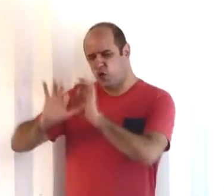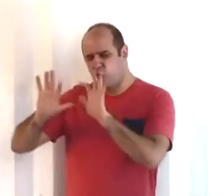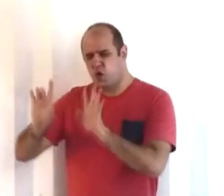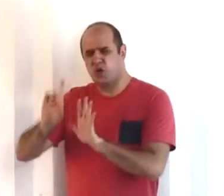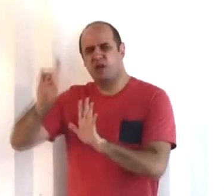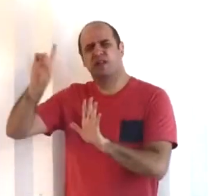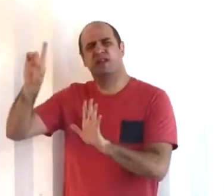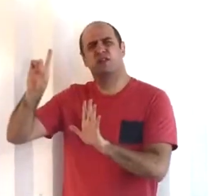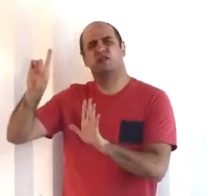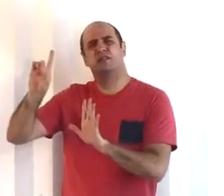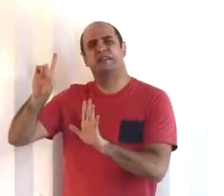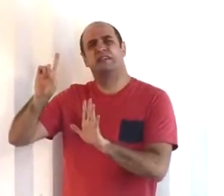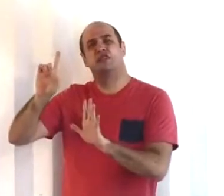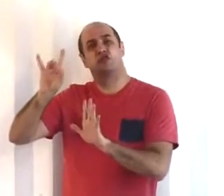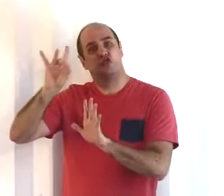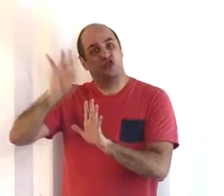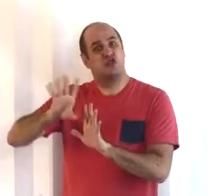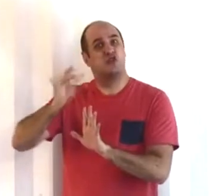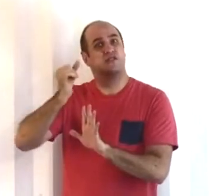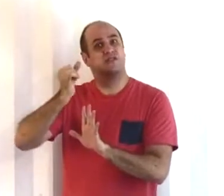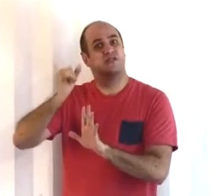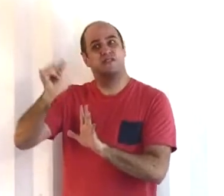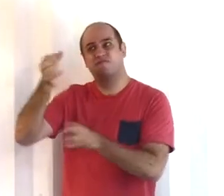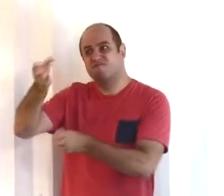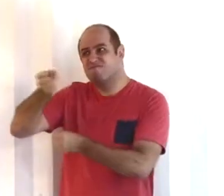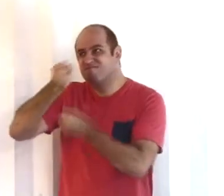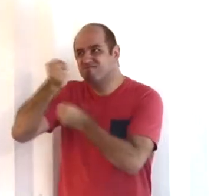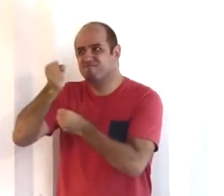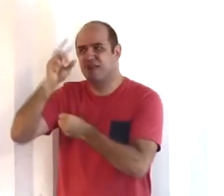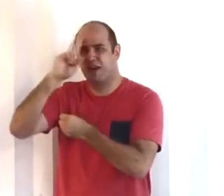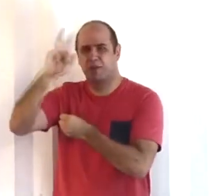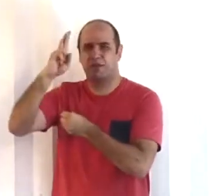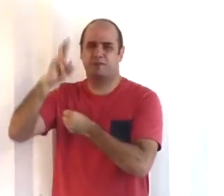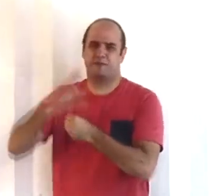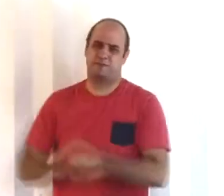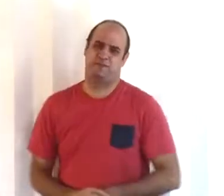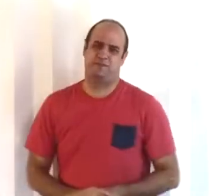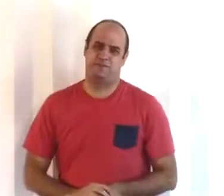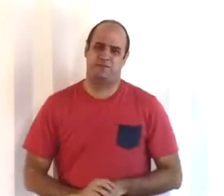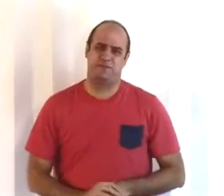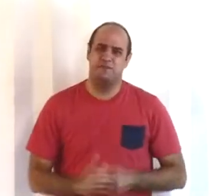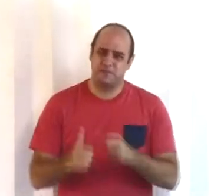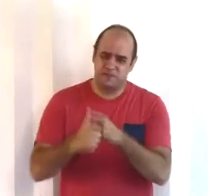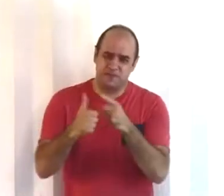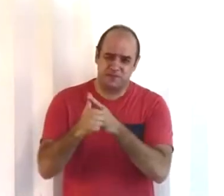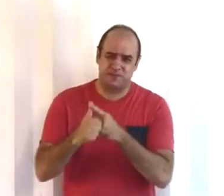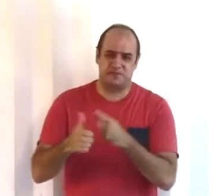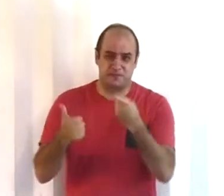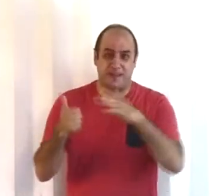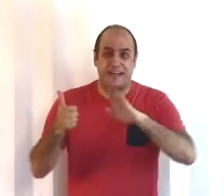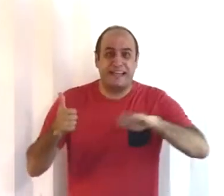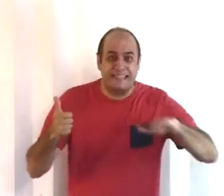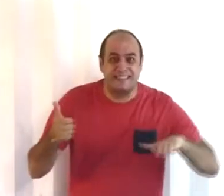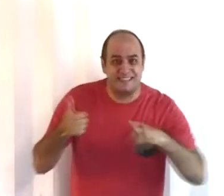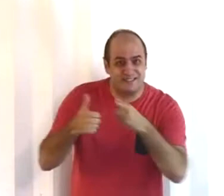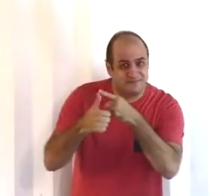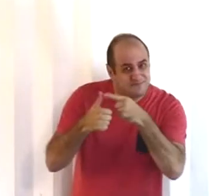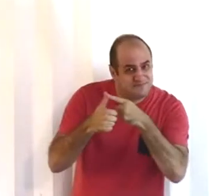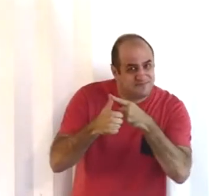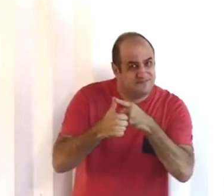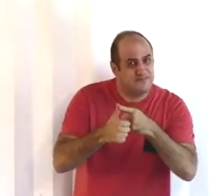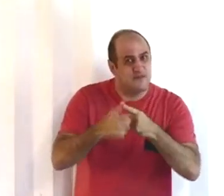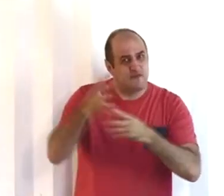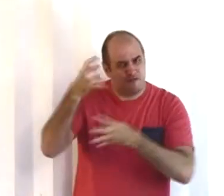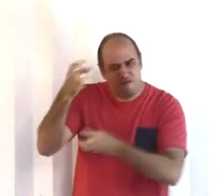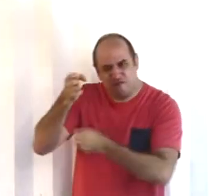era permanecendo firme no Senhor. Então essa é a primeira coisa, tá, crianças? Firmeza. Não é por